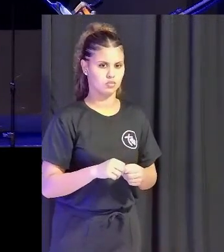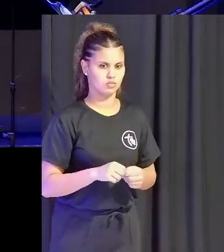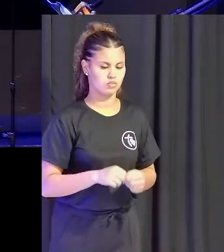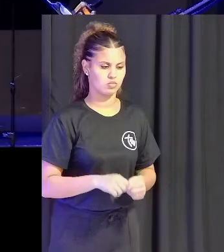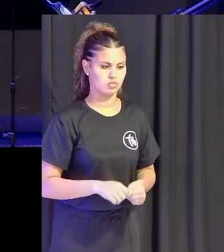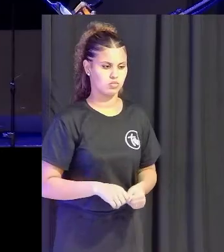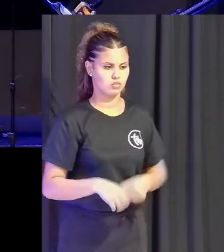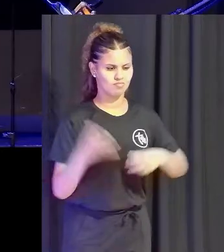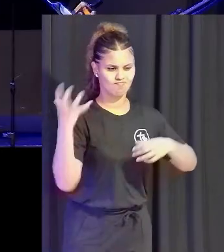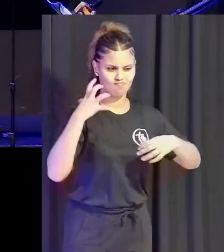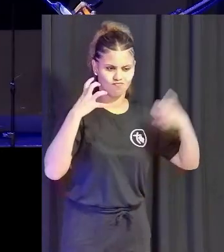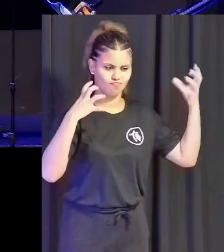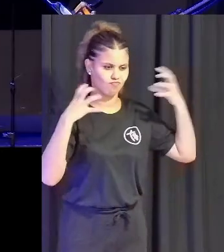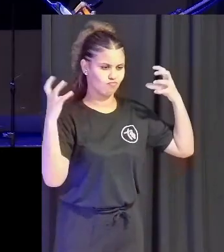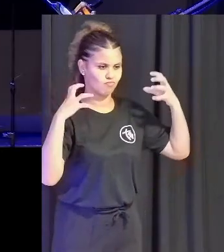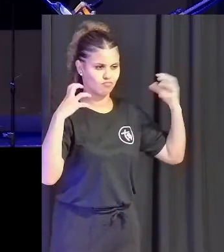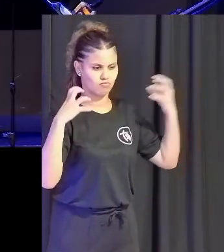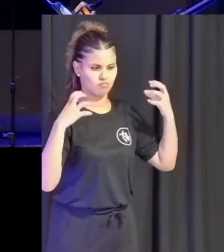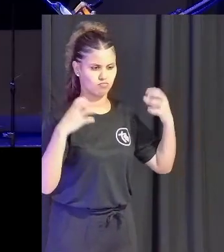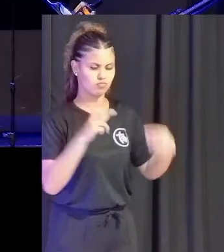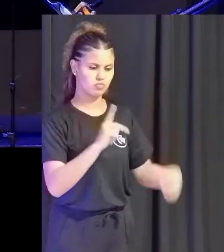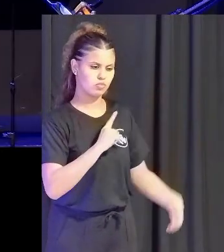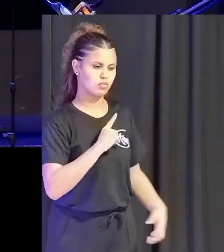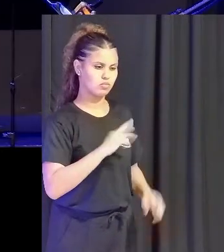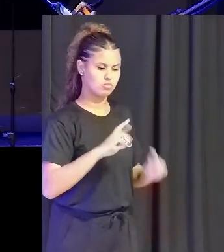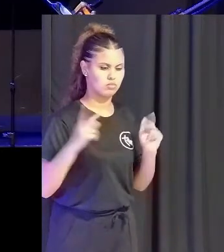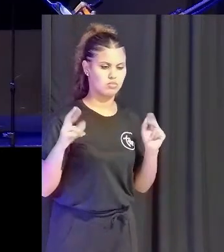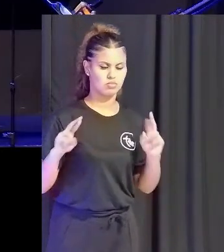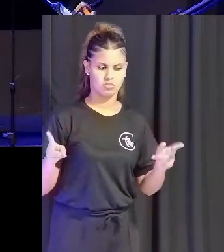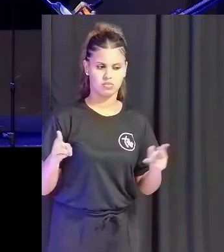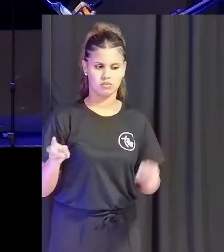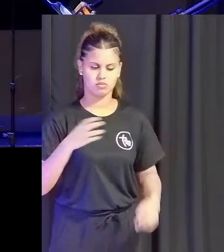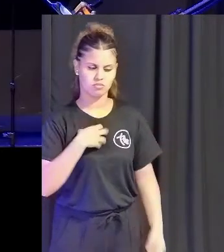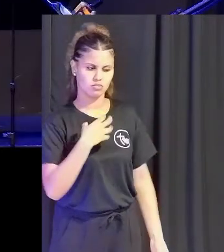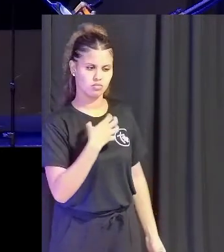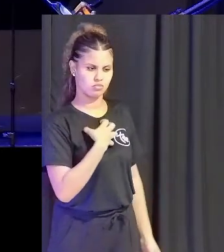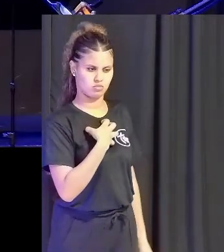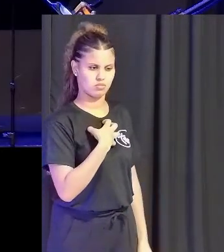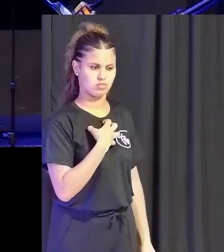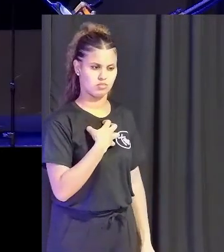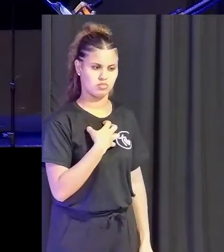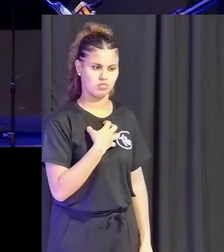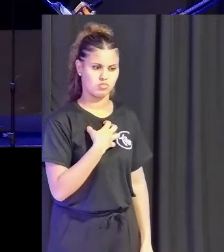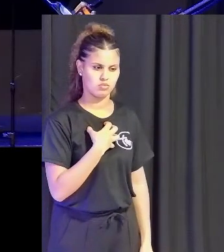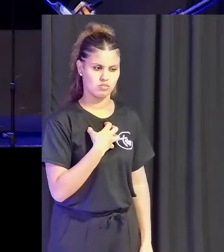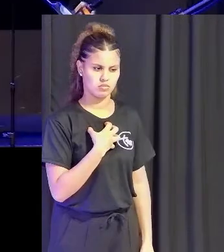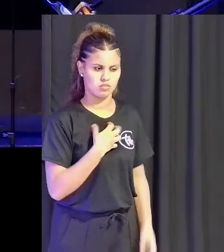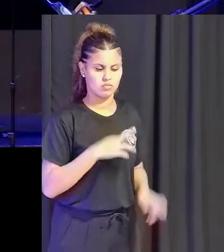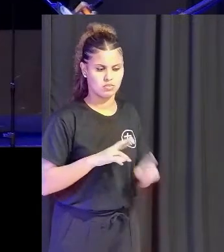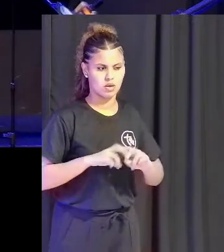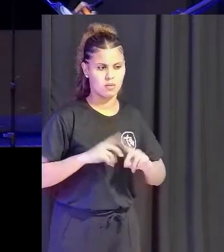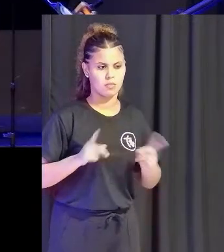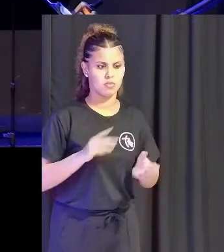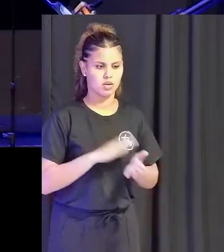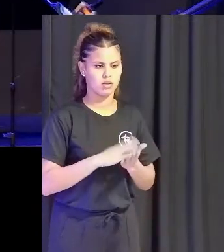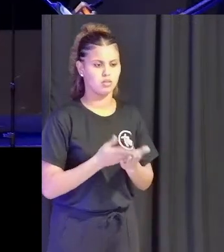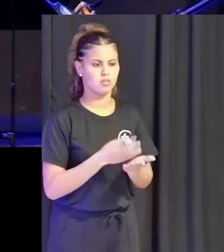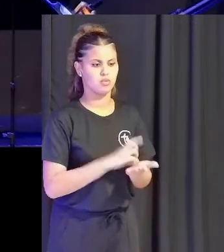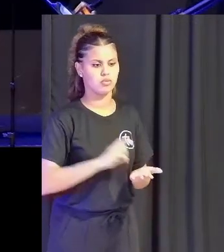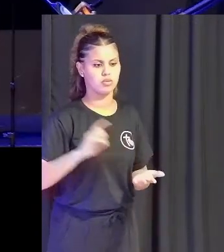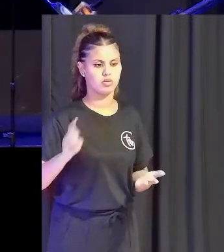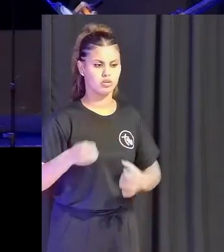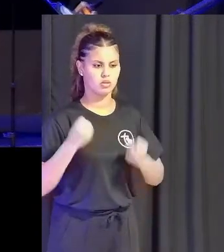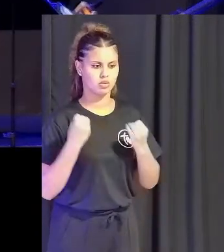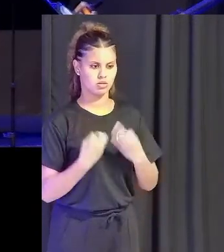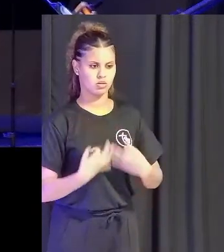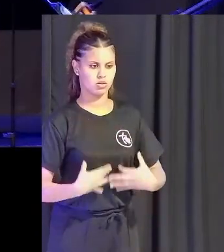se ver em diferentes formas para diferentes pessoas, mas na passagem que a gente leu, diz que as tentações vão vir.